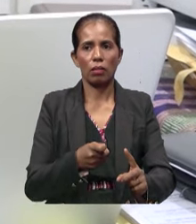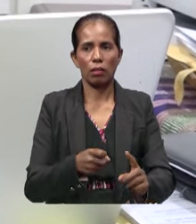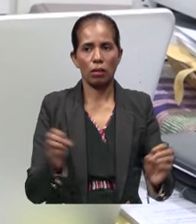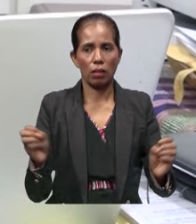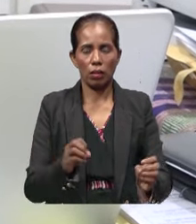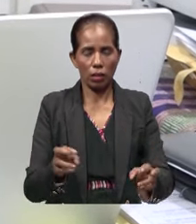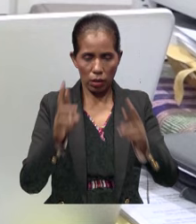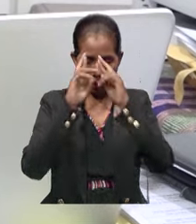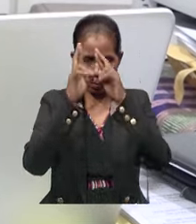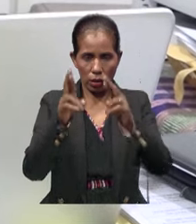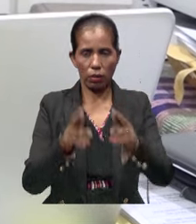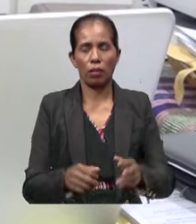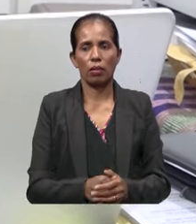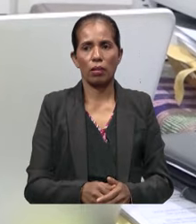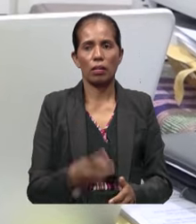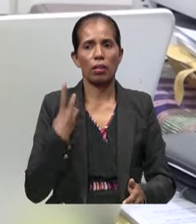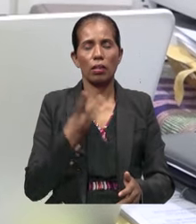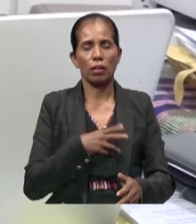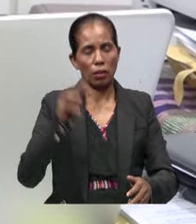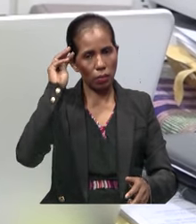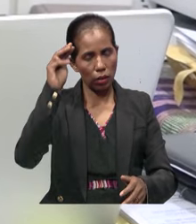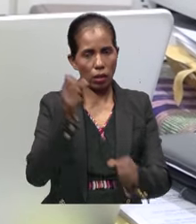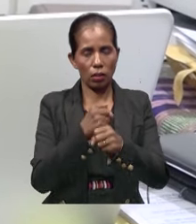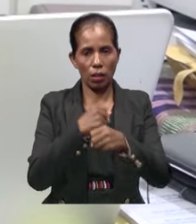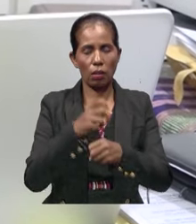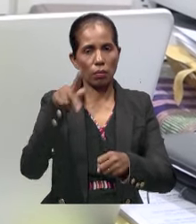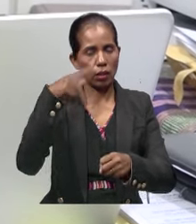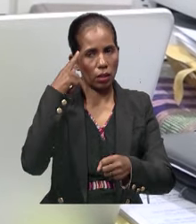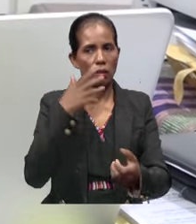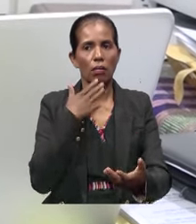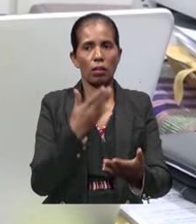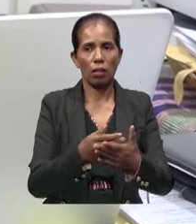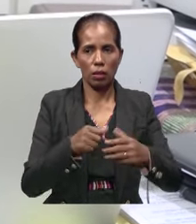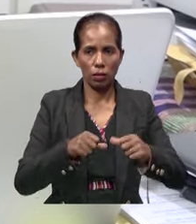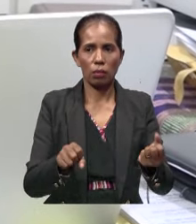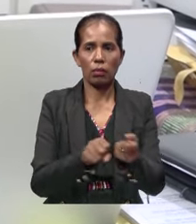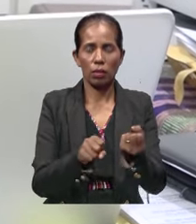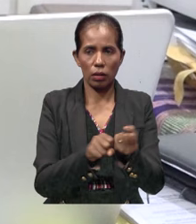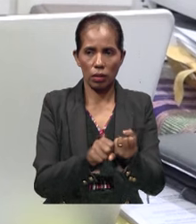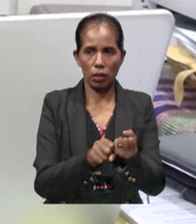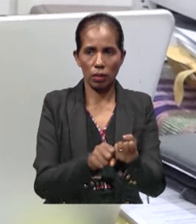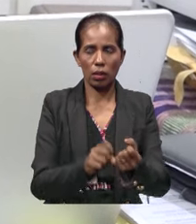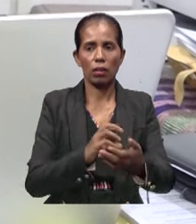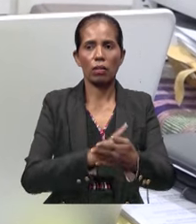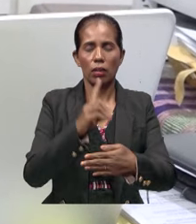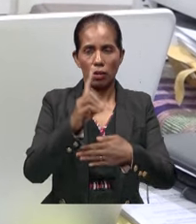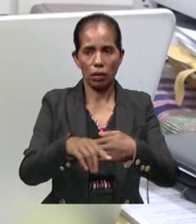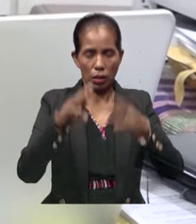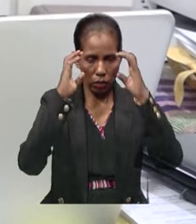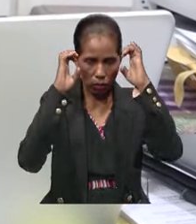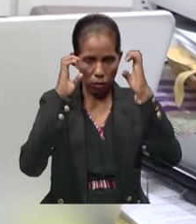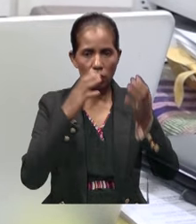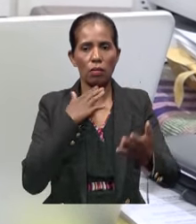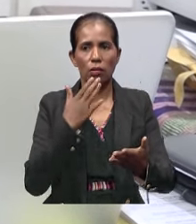obedece, lógico lá. Ita ministério hakar hal politine bedia atau kontribui bai tenis taru atau desenvolve edukasaune hodiak